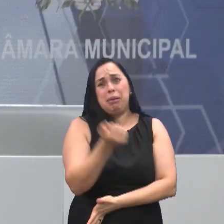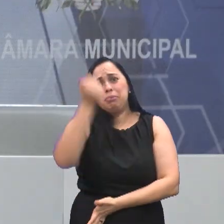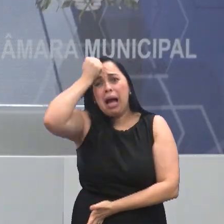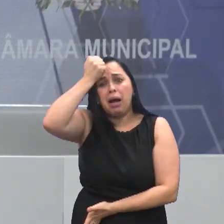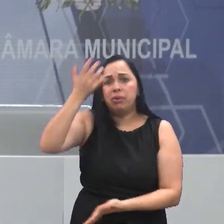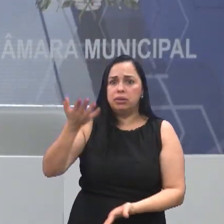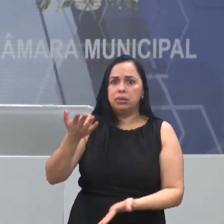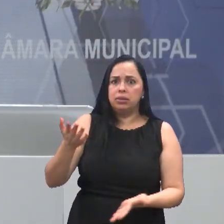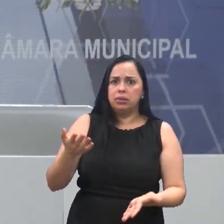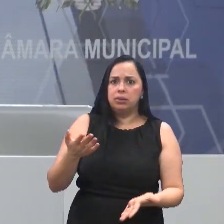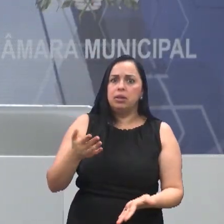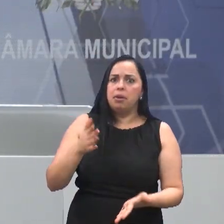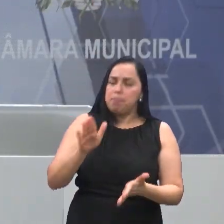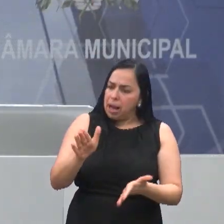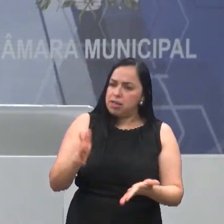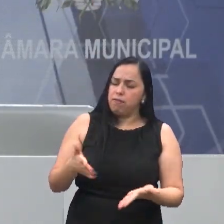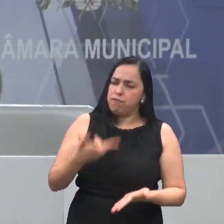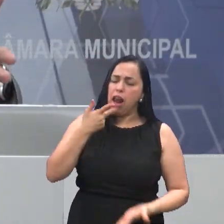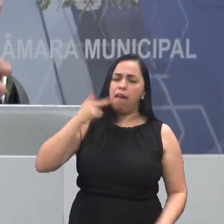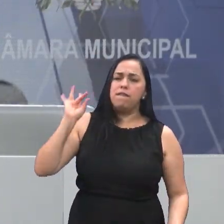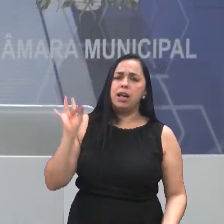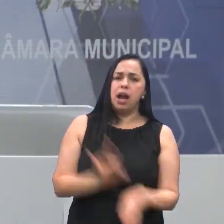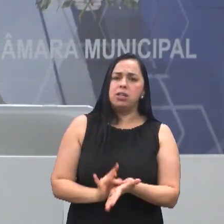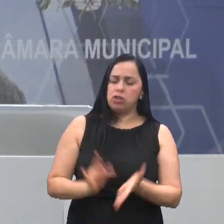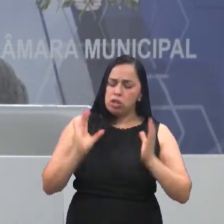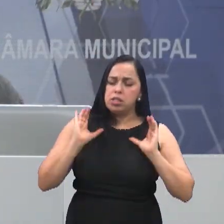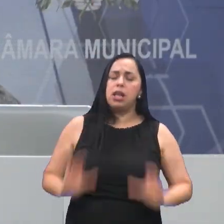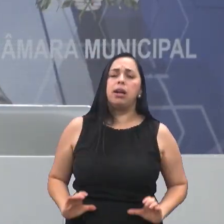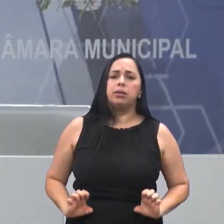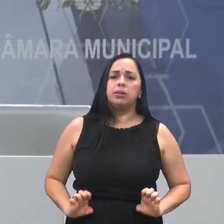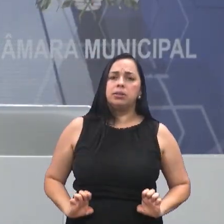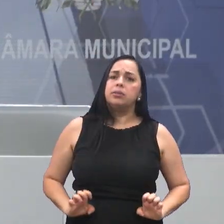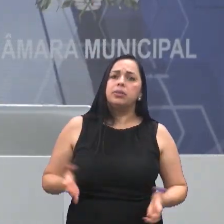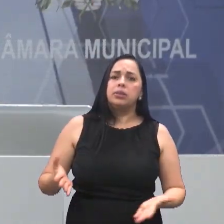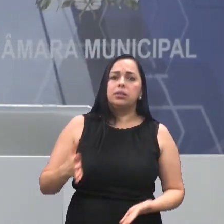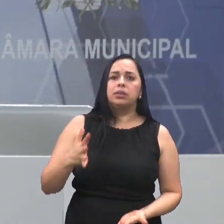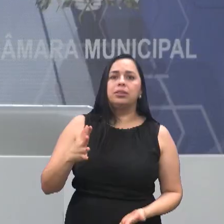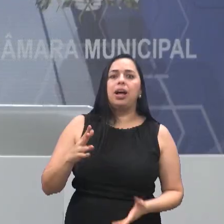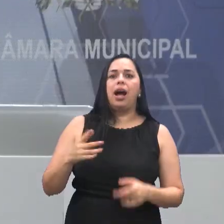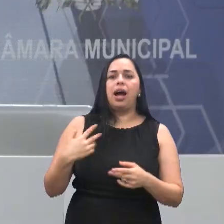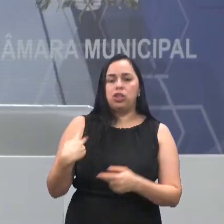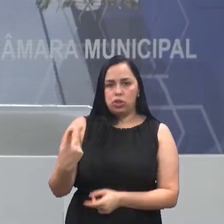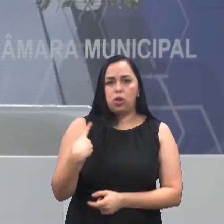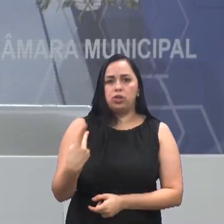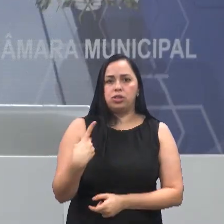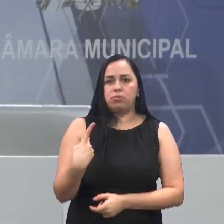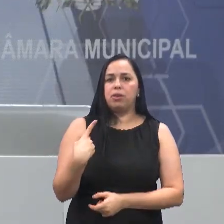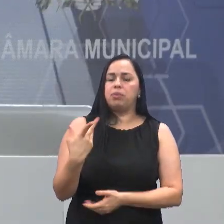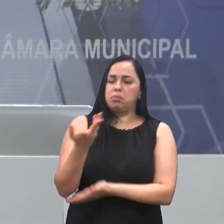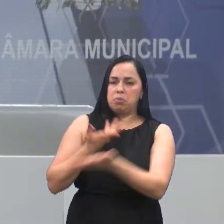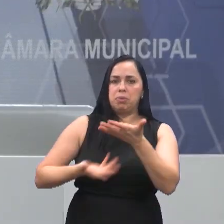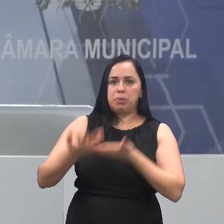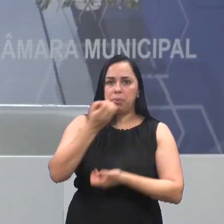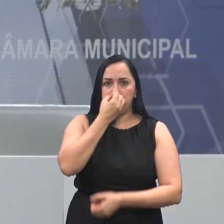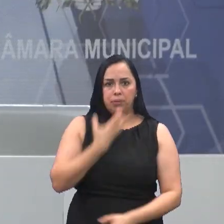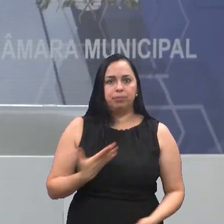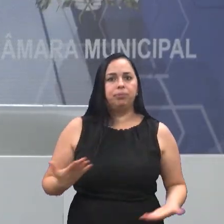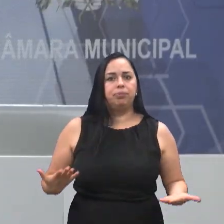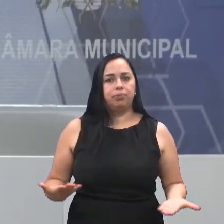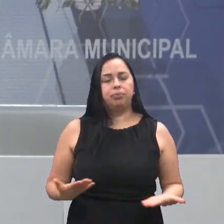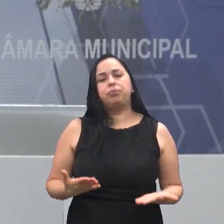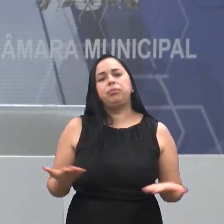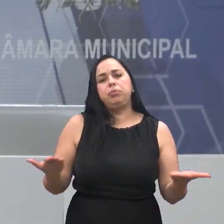quiser. Mas seja honesto, seja correto. Aí nós teremos certamente um bom trânsito na casa. Excelência, para